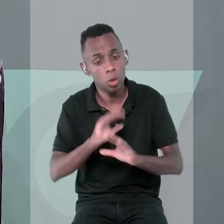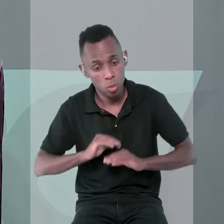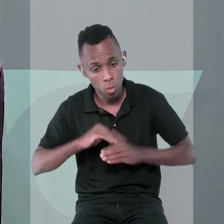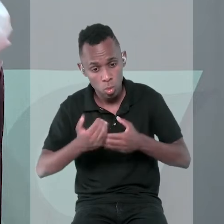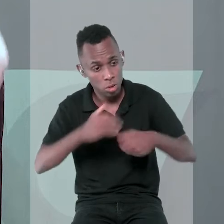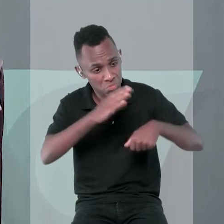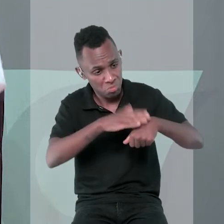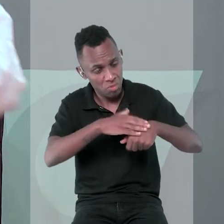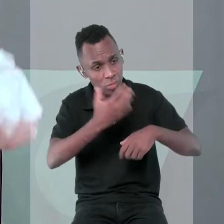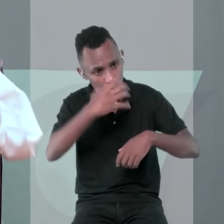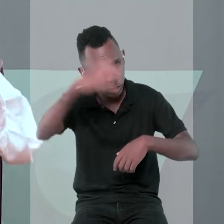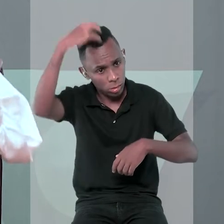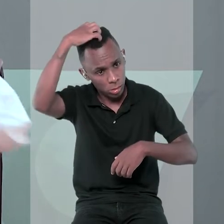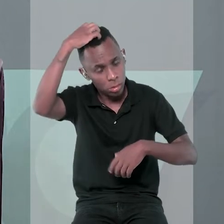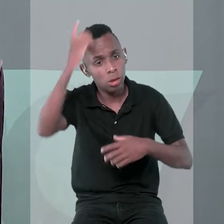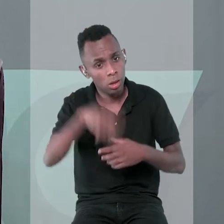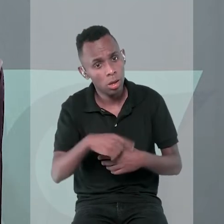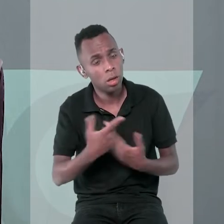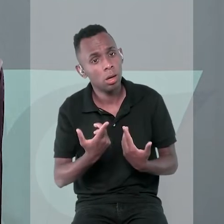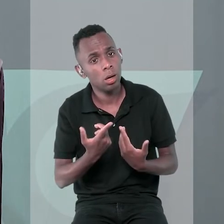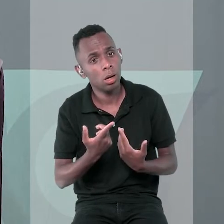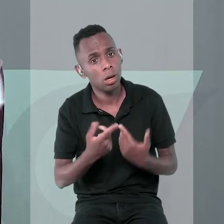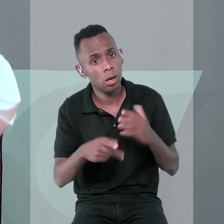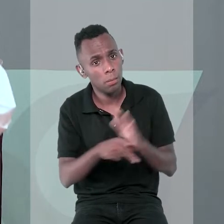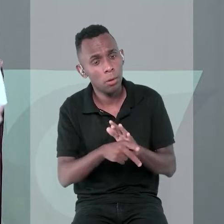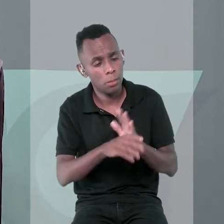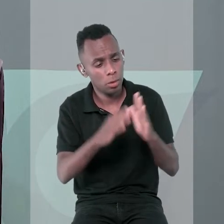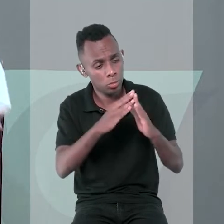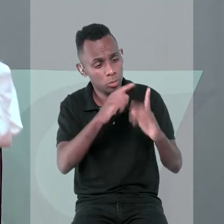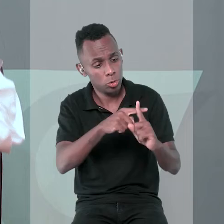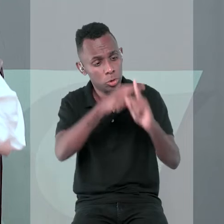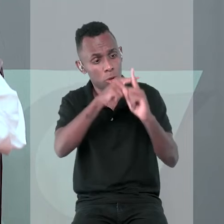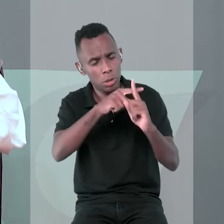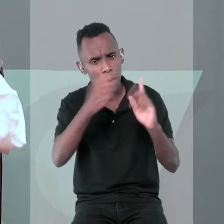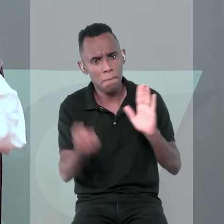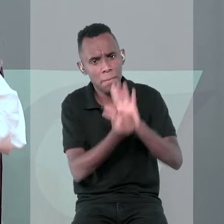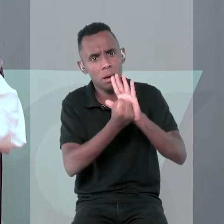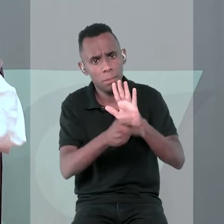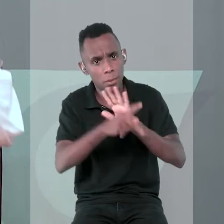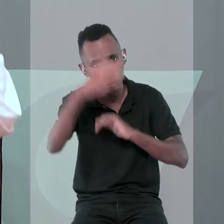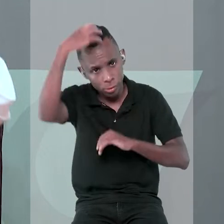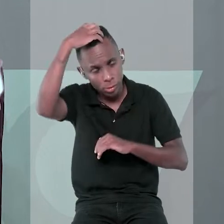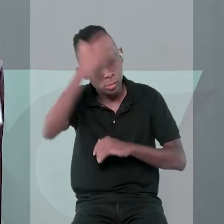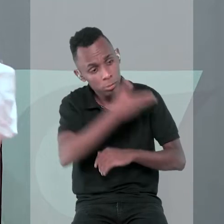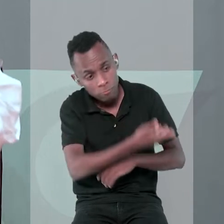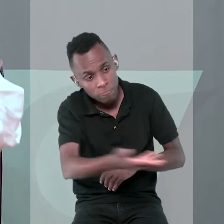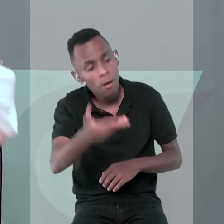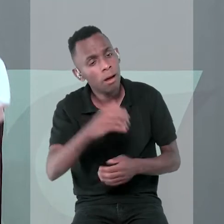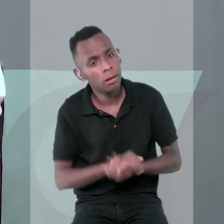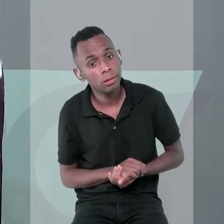ser coroado em Reims, que era a grande catedral, que era a grande tradição da coroação. Então, ela não